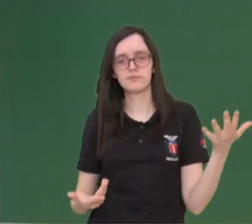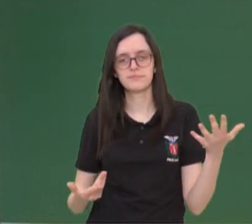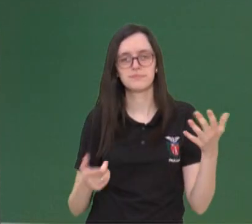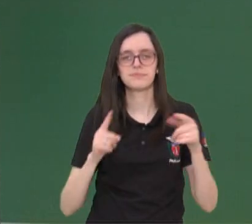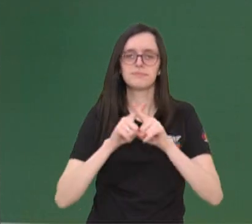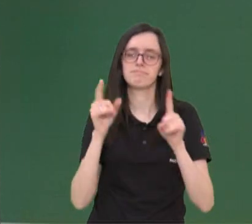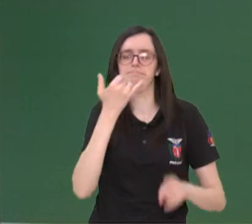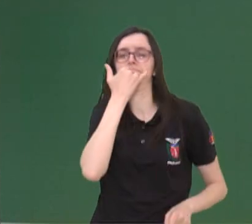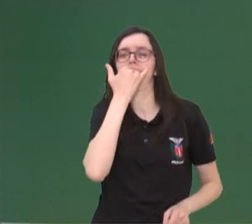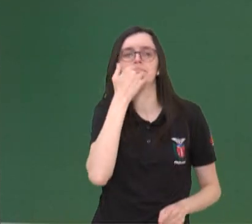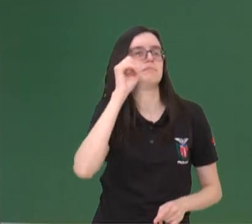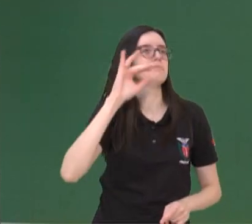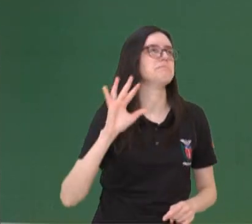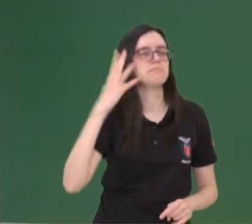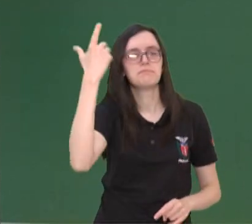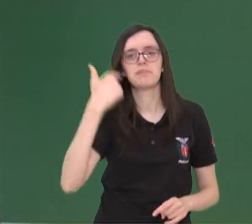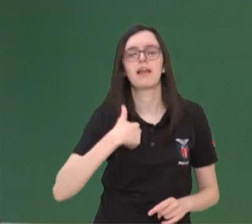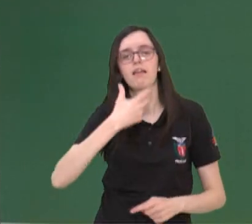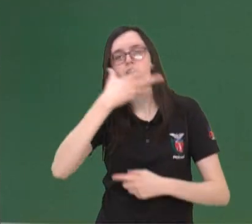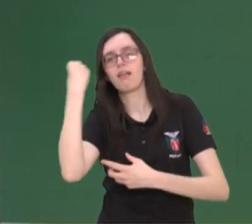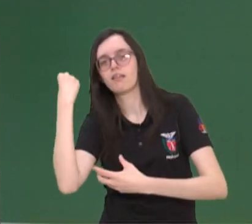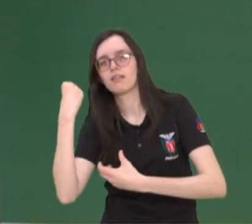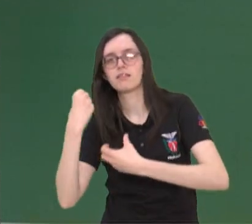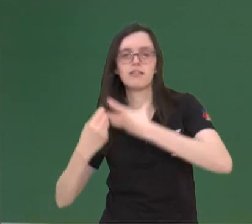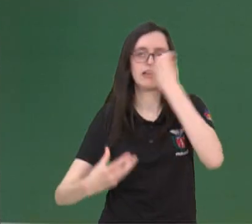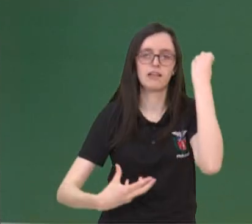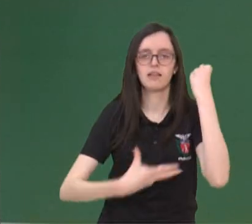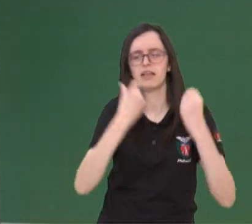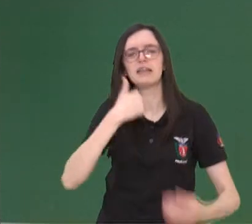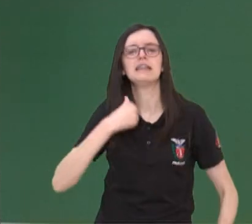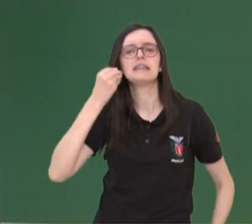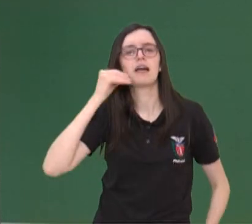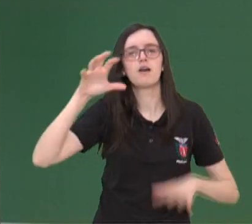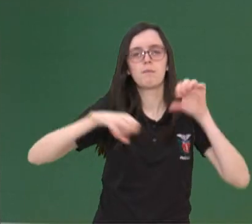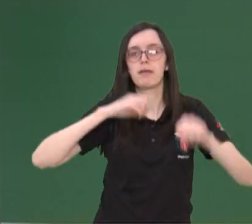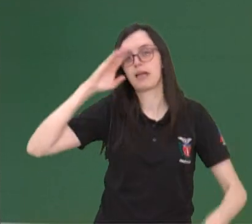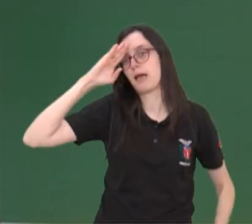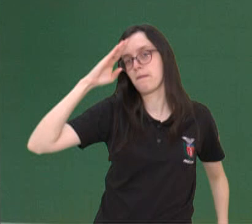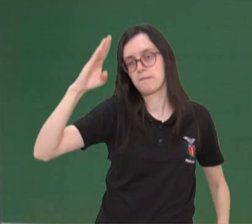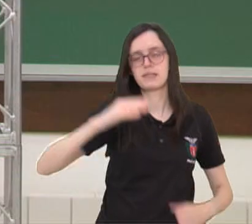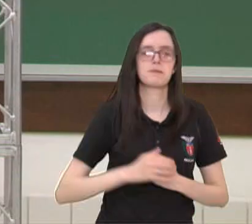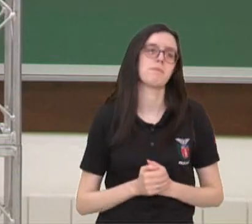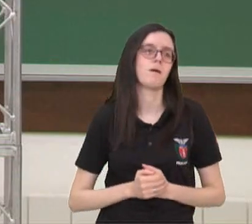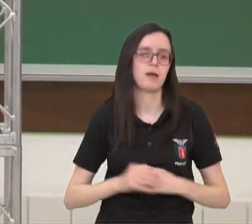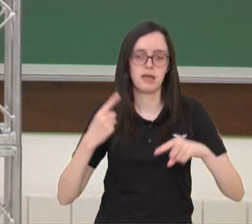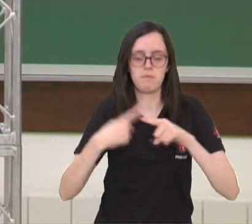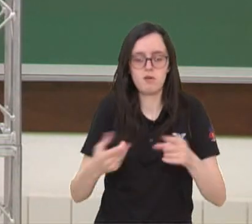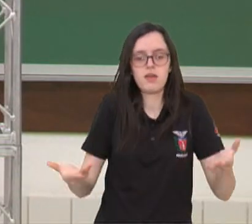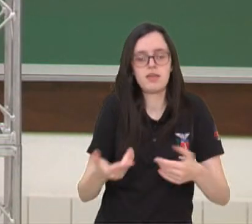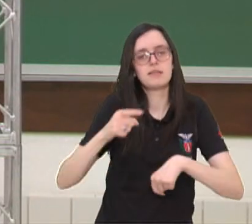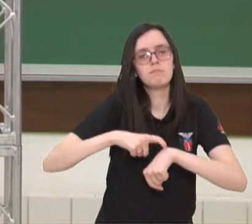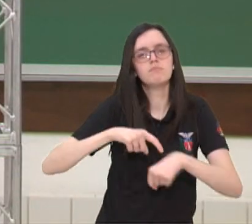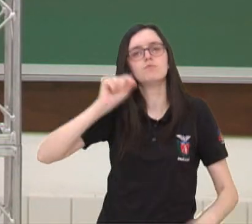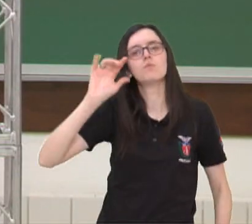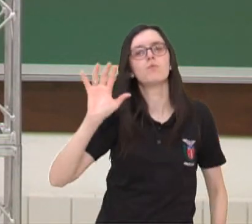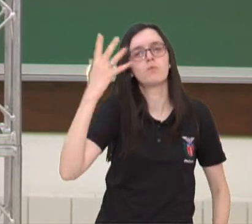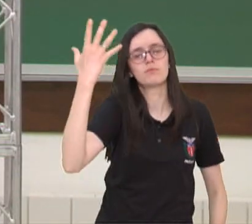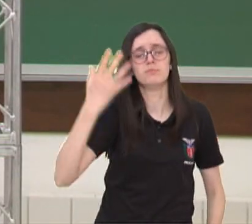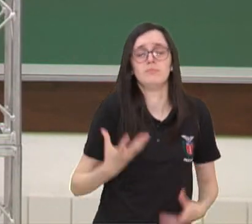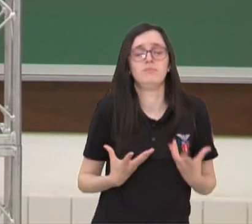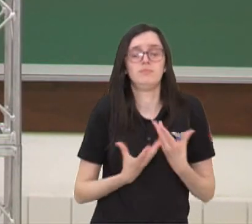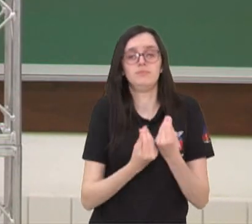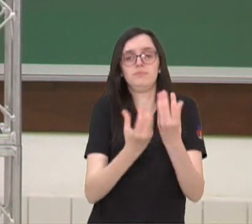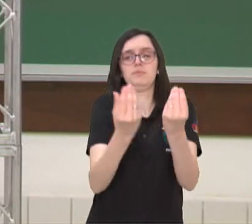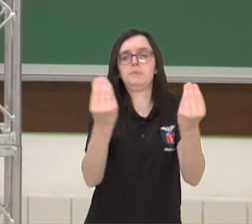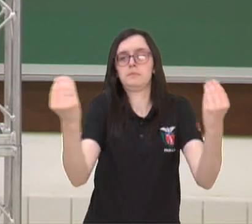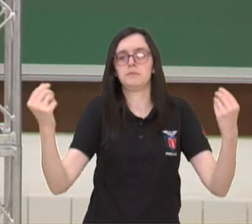me perdoem se de repente eu estarei esquecendo uma ou outra. Eu vou pegar as principais, porque nesse momento a